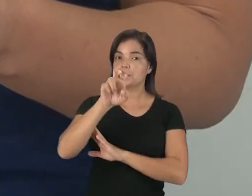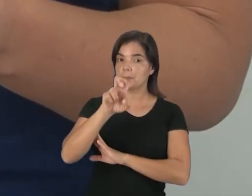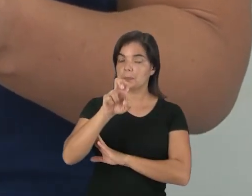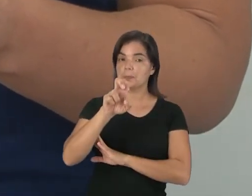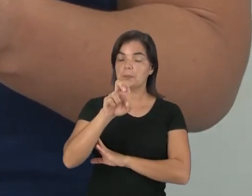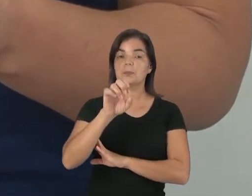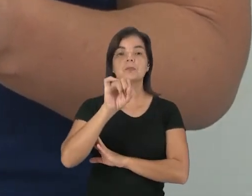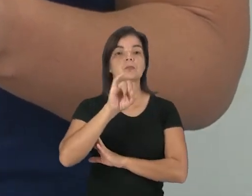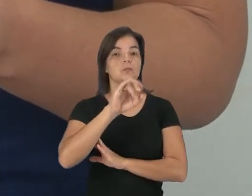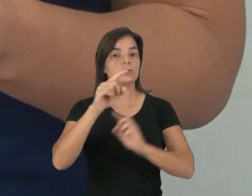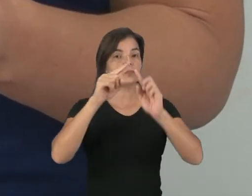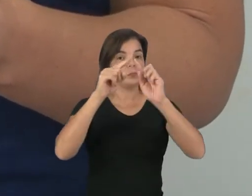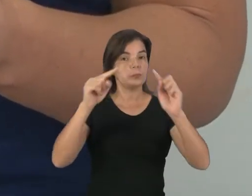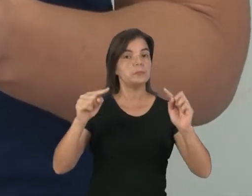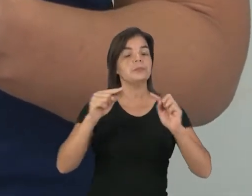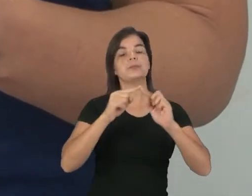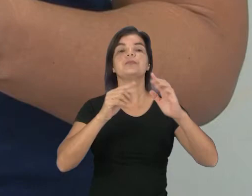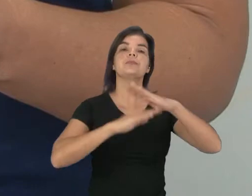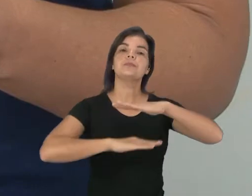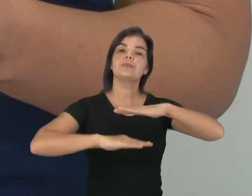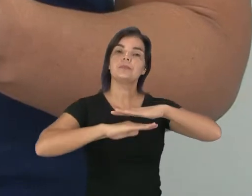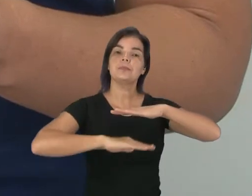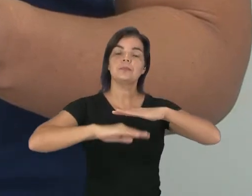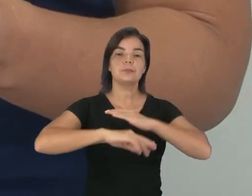será uma pirâmide de base